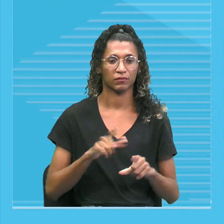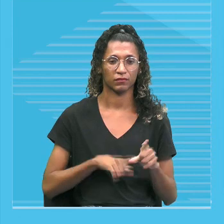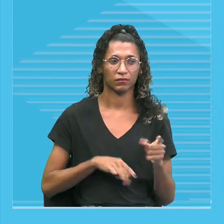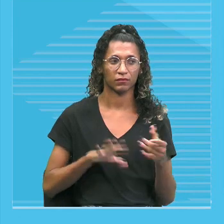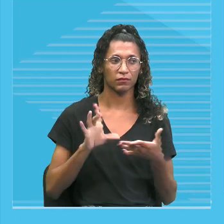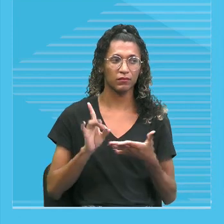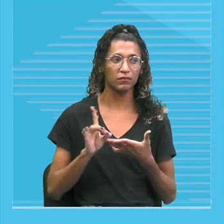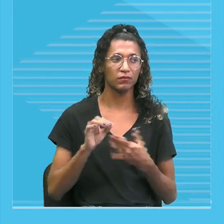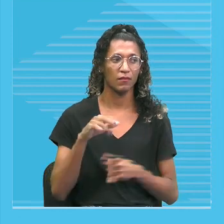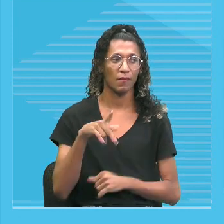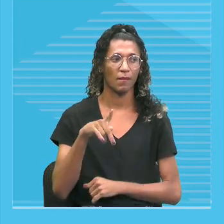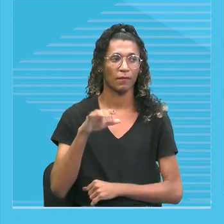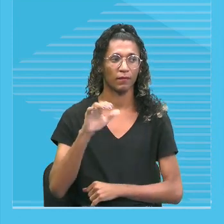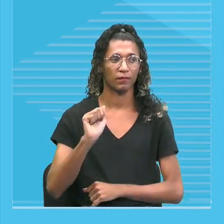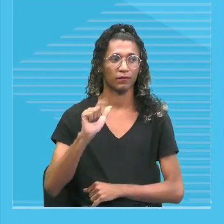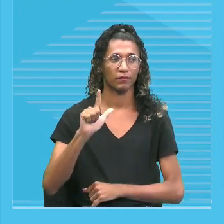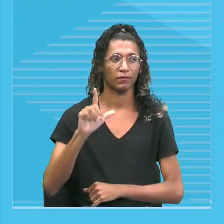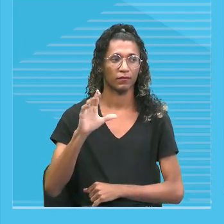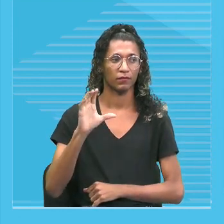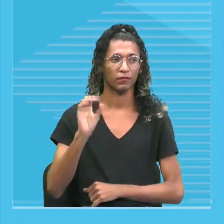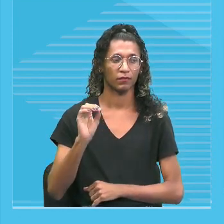quer dizer camarote